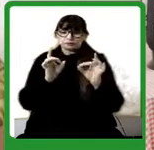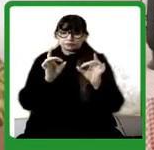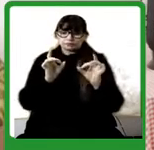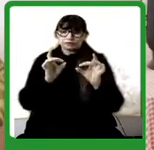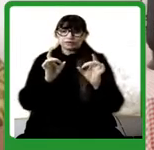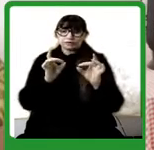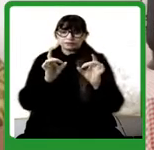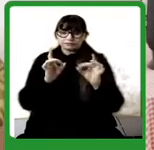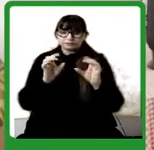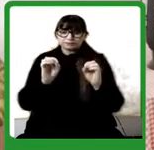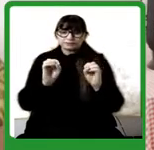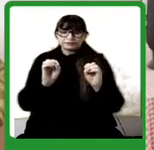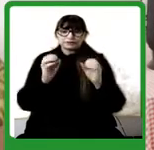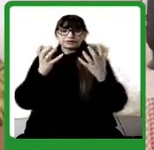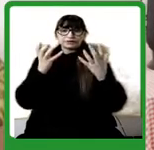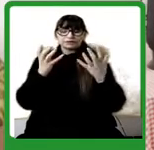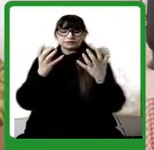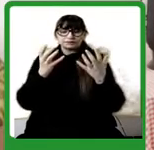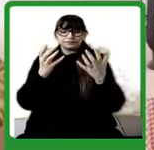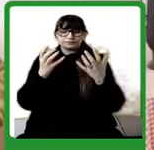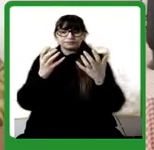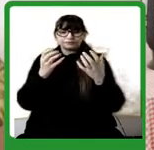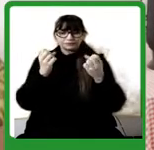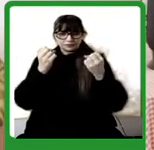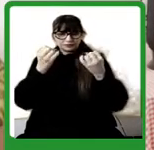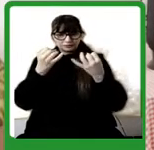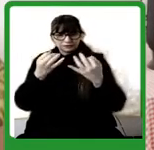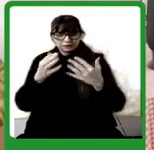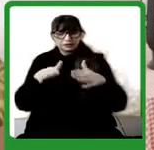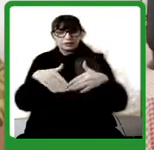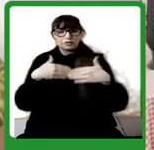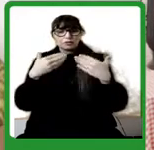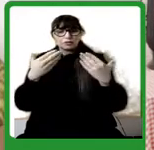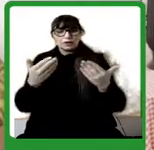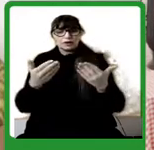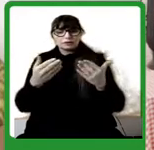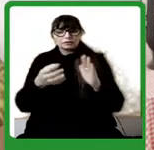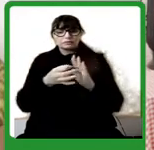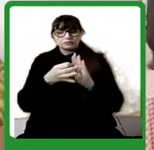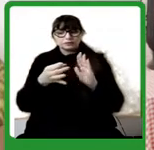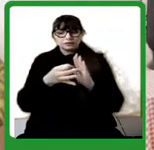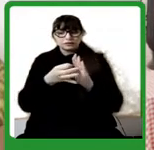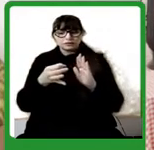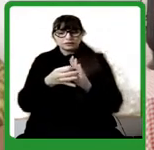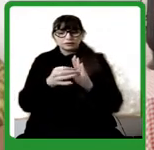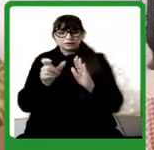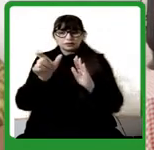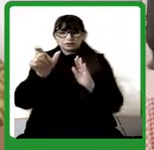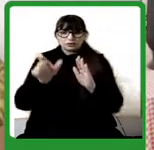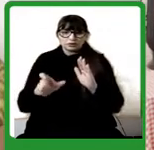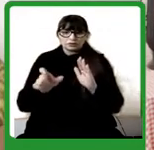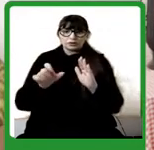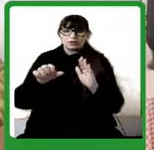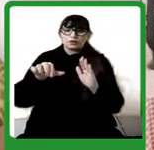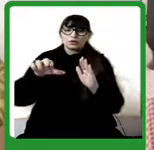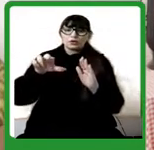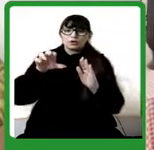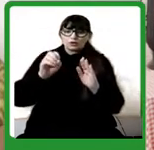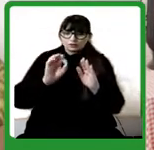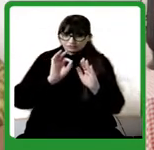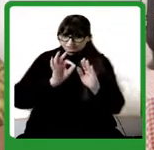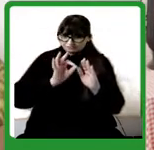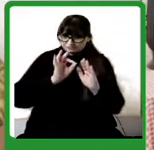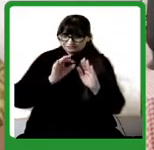E conta pra nós aí, assim, qual que seria, na tua opinião, o colono ideal pra se namorar hoje em dia? Aquele cara, assim, sabe que chega